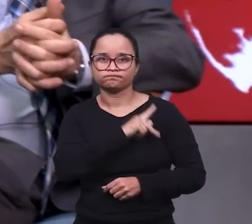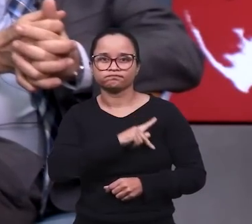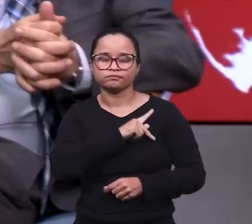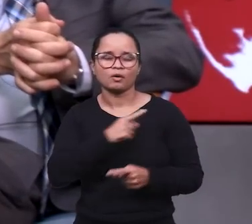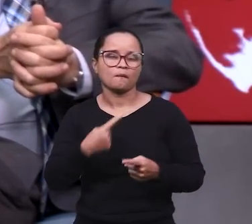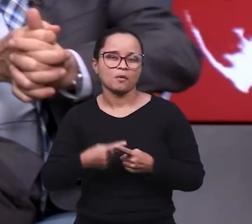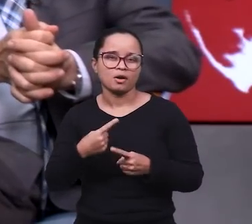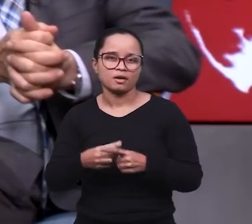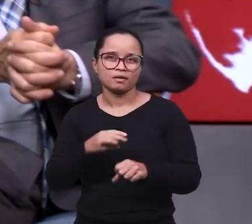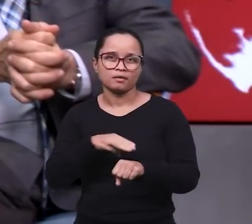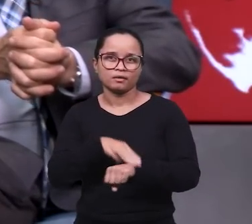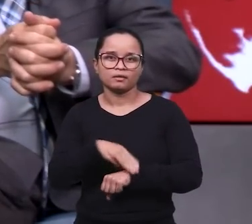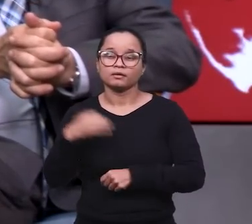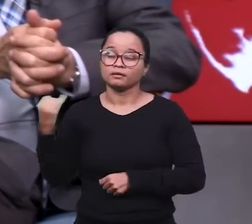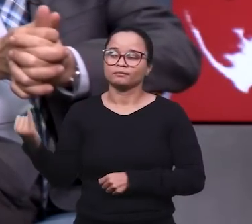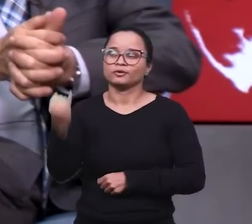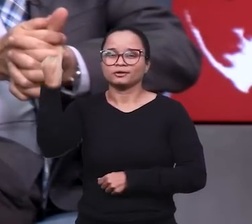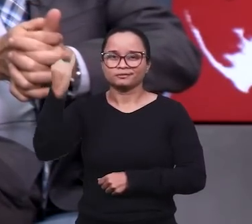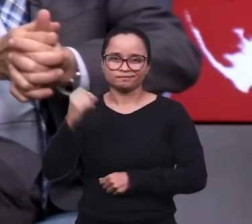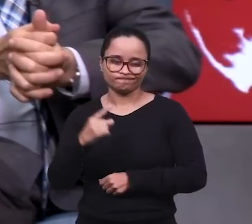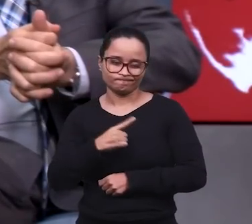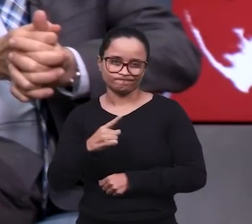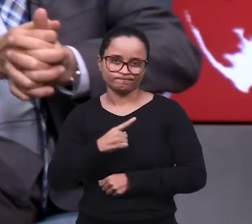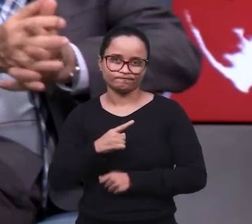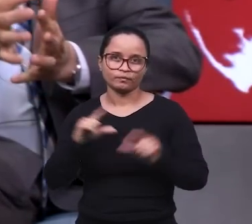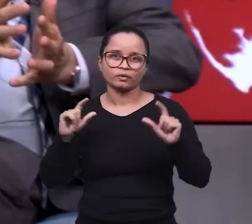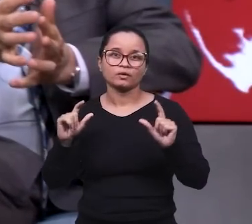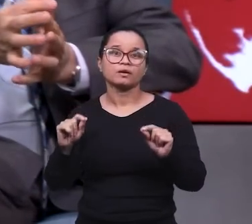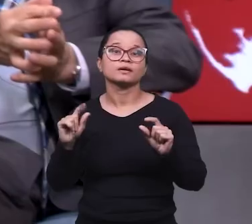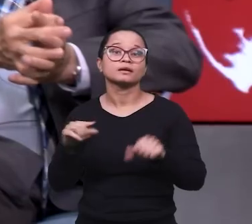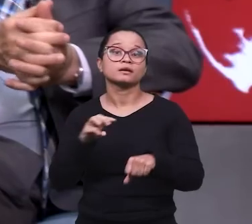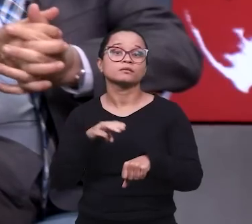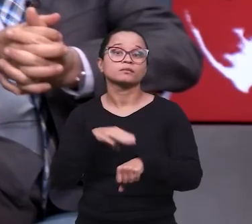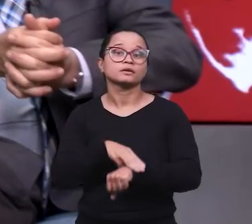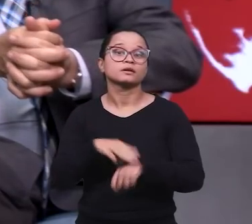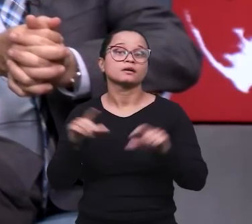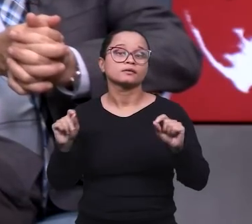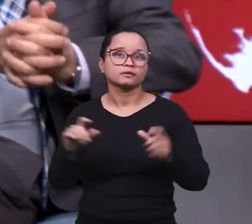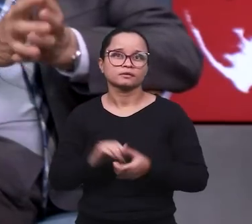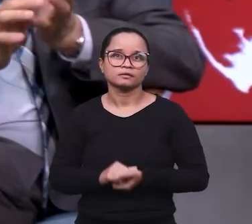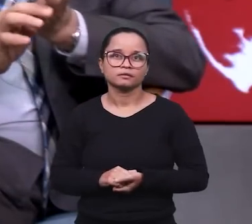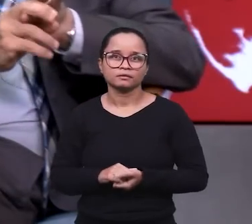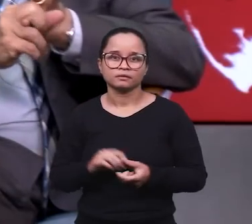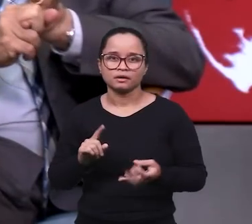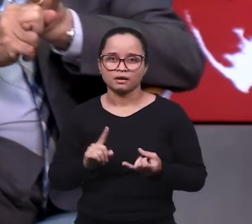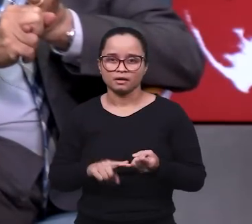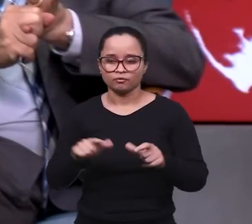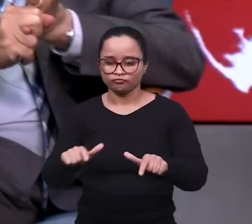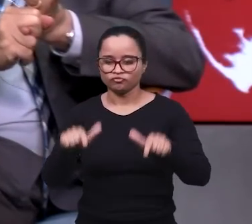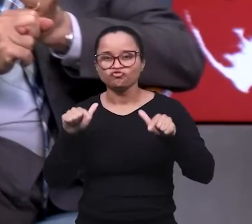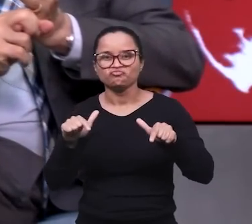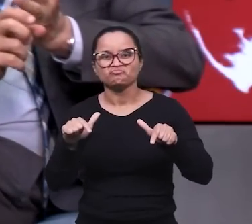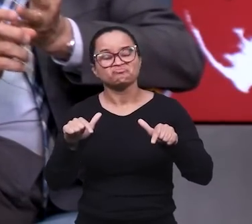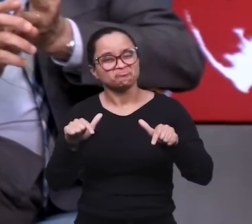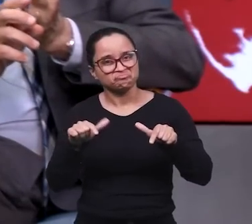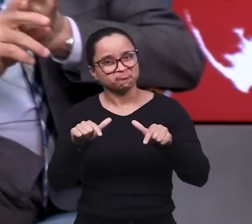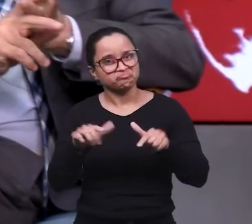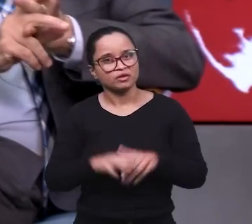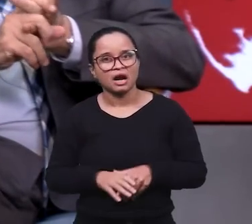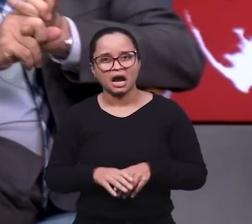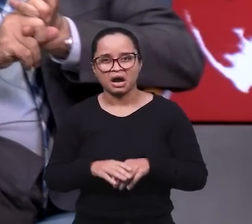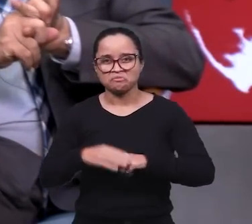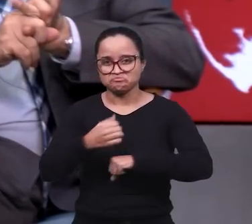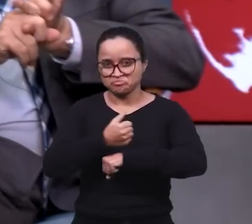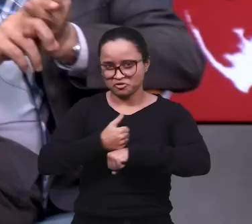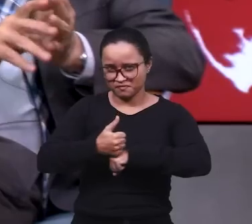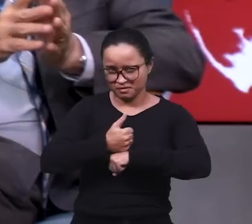o ministério é tão importante? O que é o ministério? O ministério é um título? O ministério é